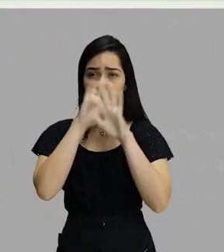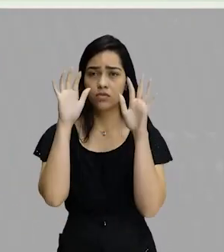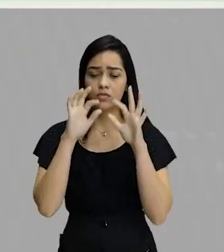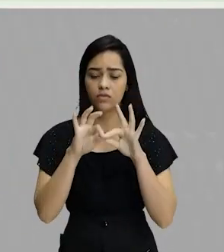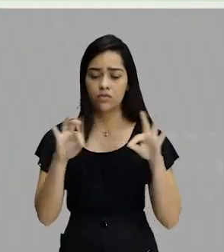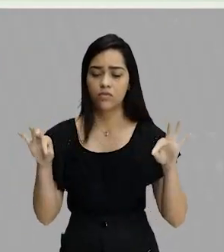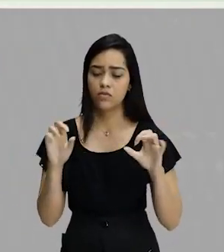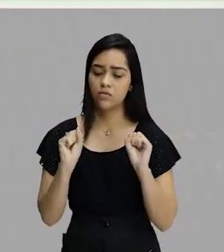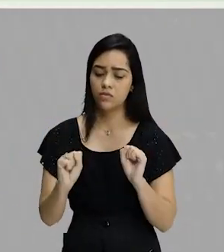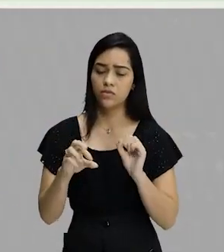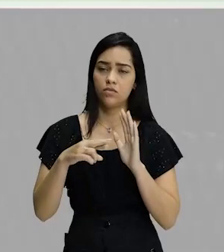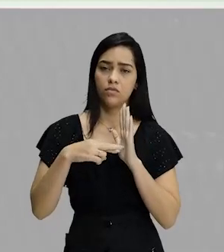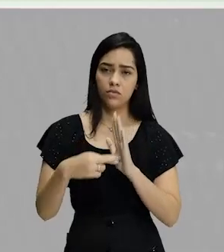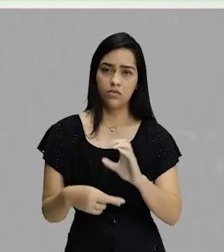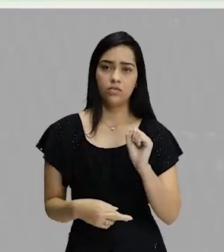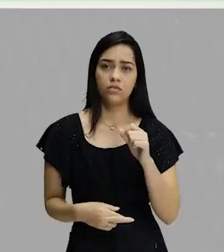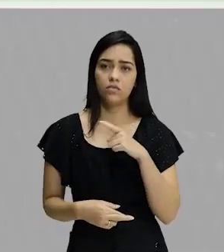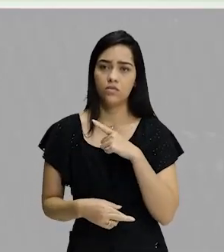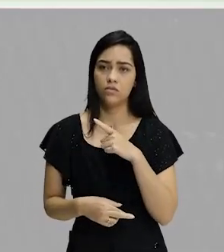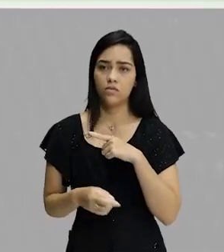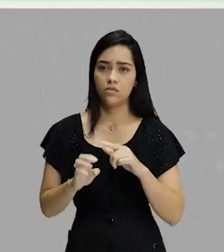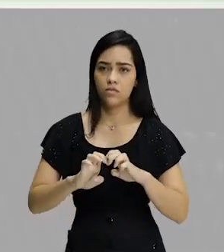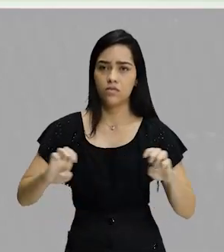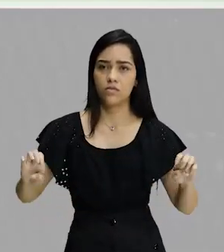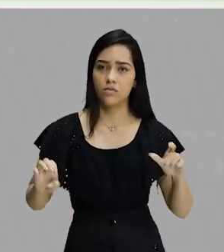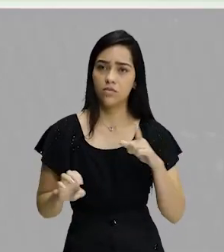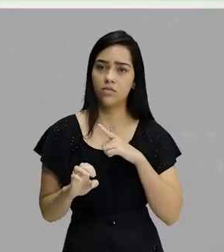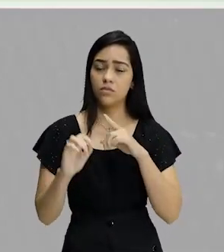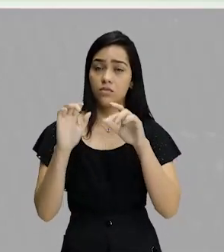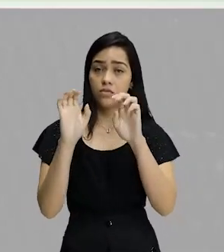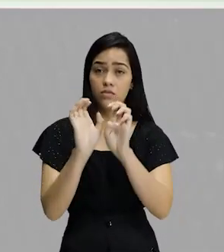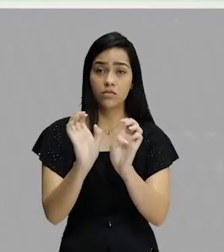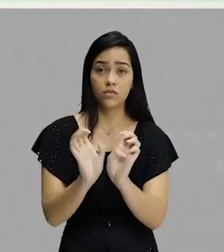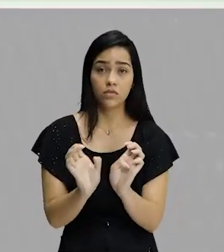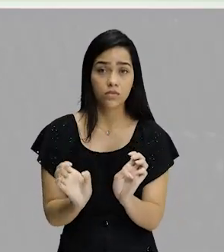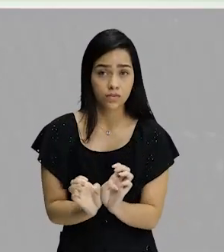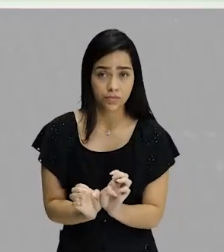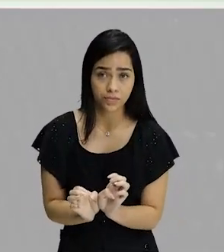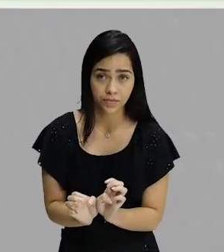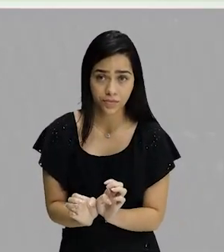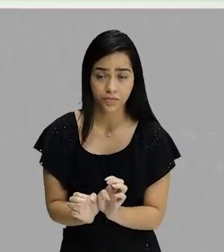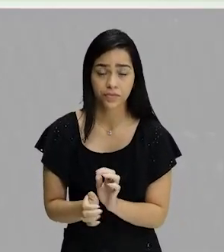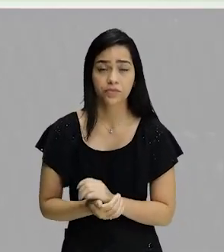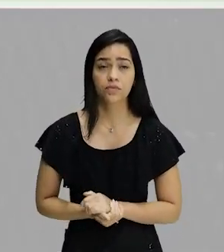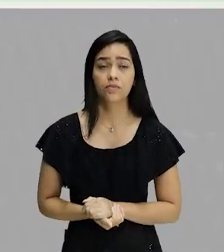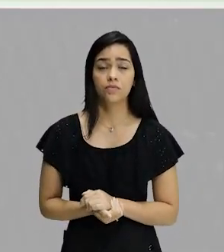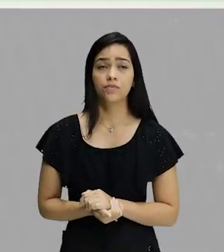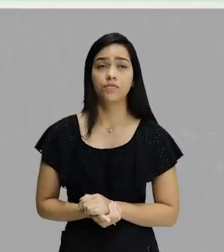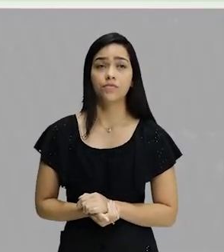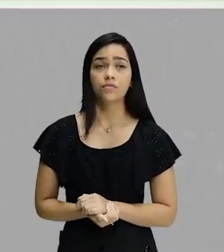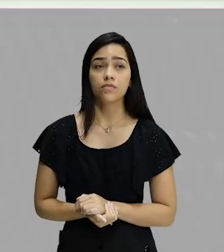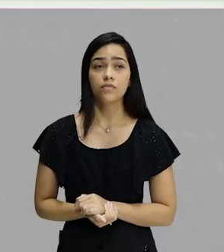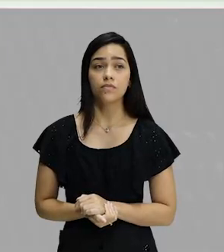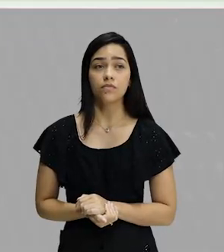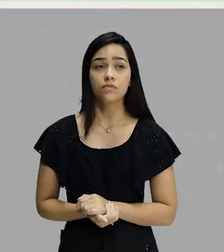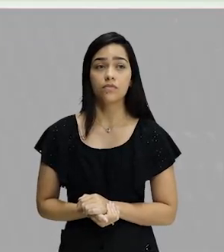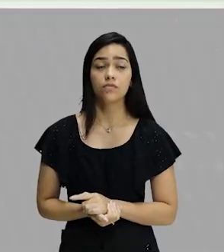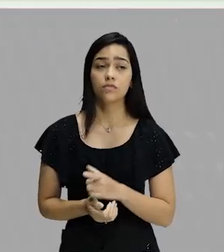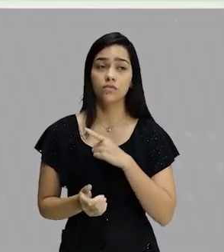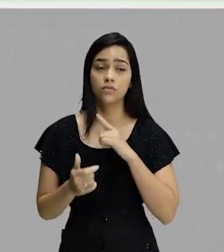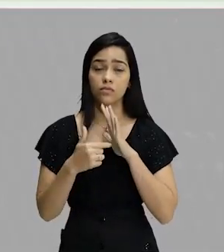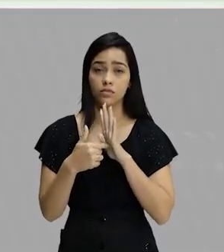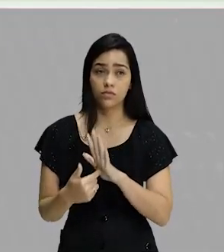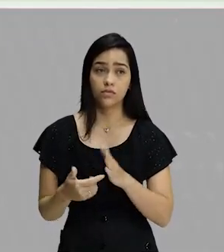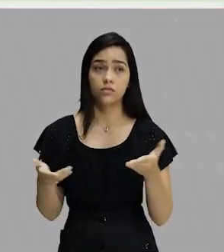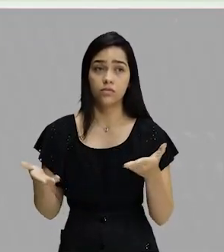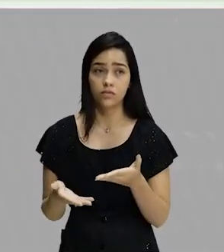reta pode ser representada por uma equação que tem essa estrutura algébrica. Beleza? Entendido? Então, essa